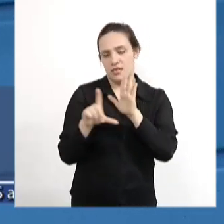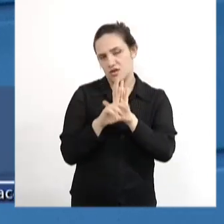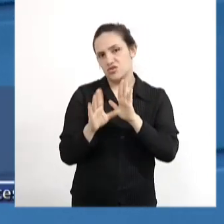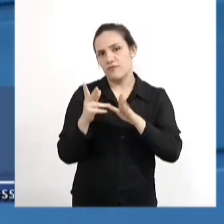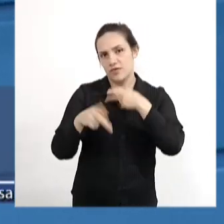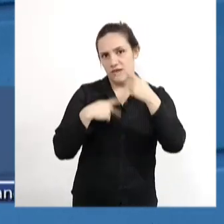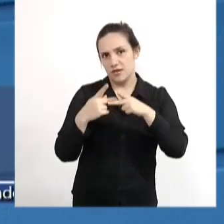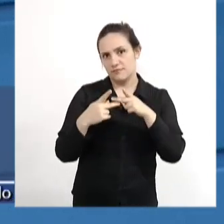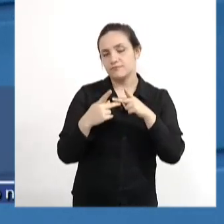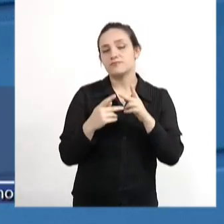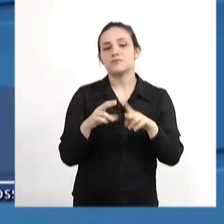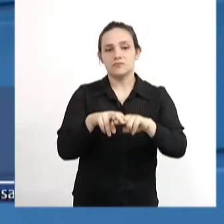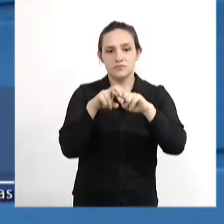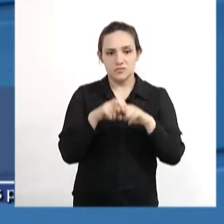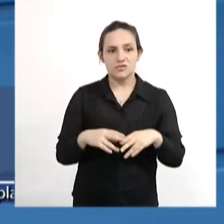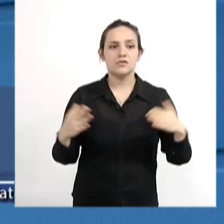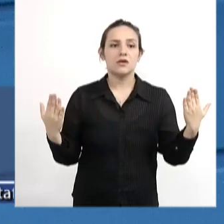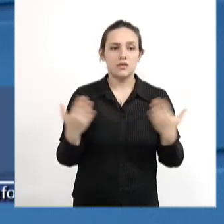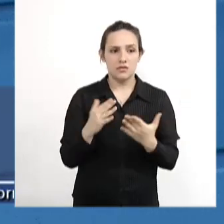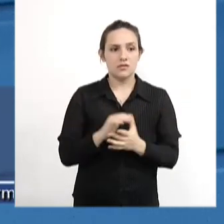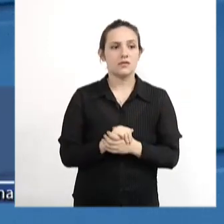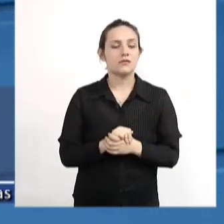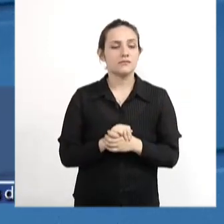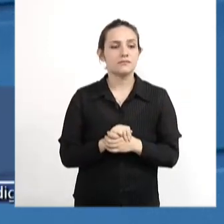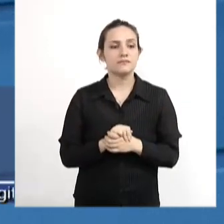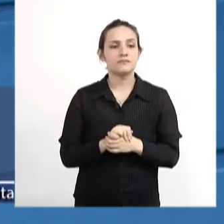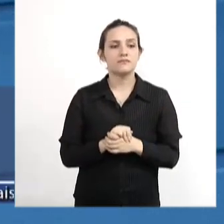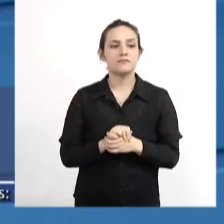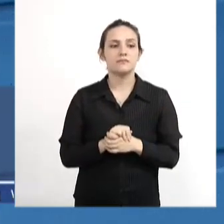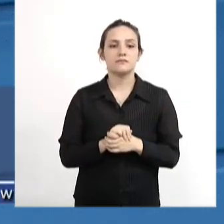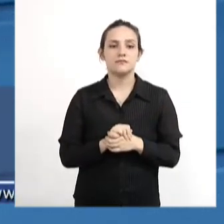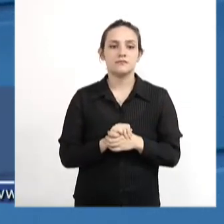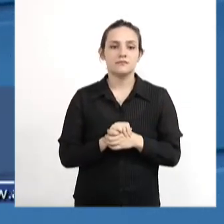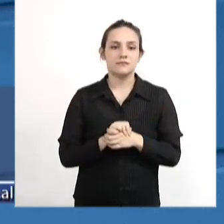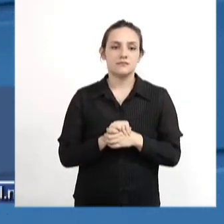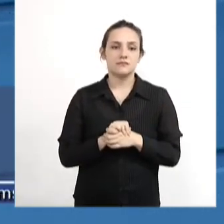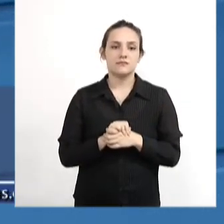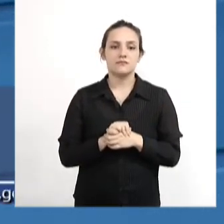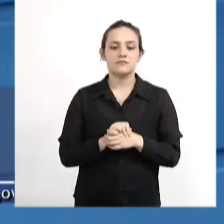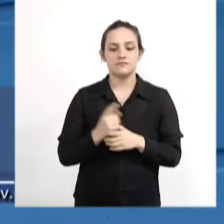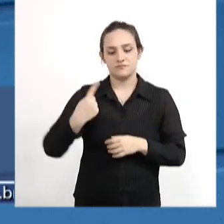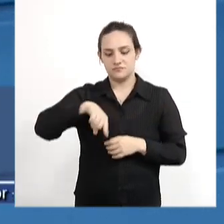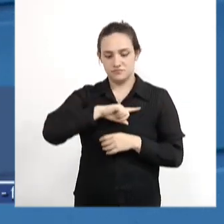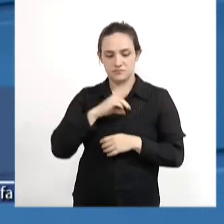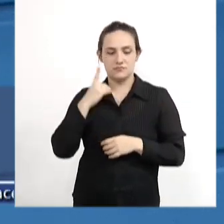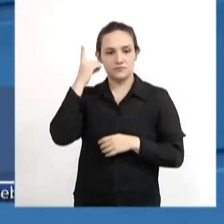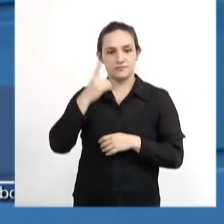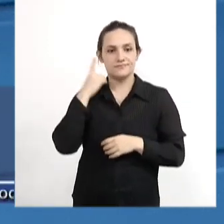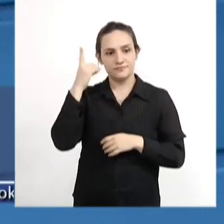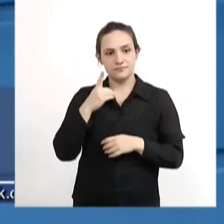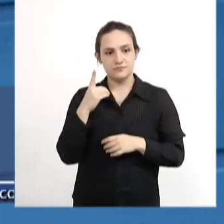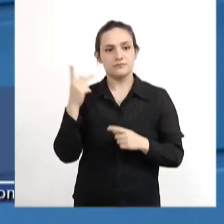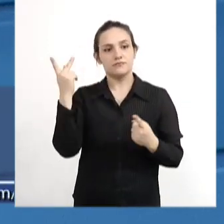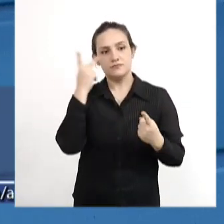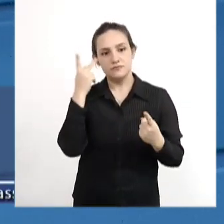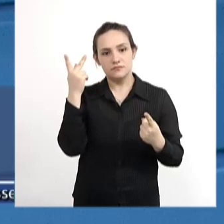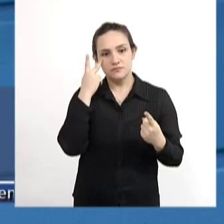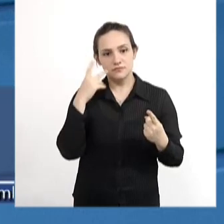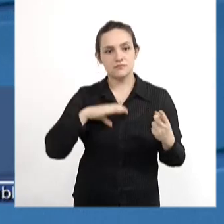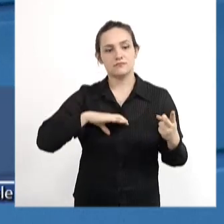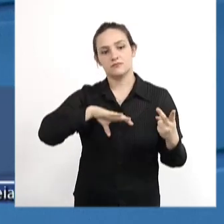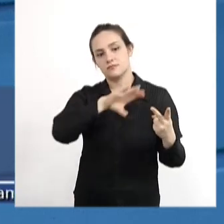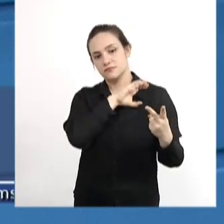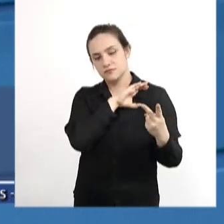acima. Assim, em atendimento à reivindicação da sociedade, nós, deputados estaduais Pedro Kemp,